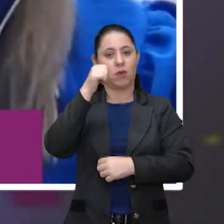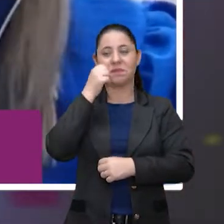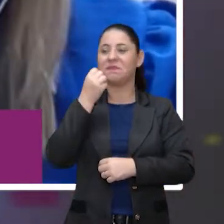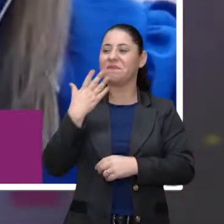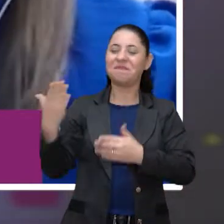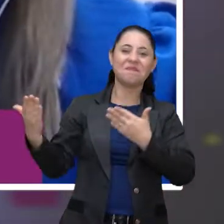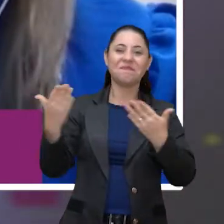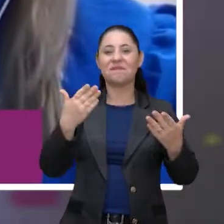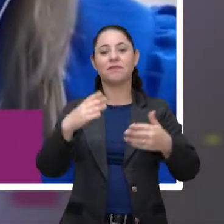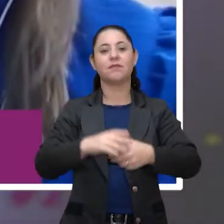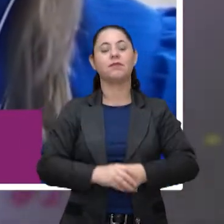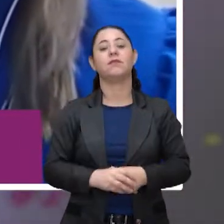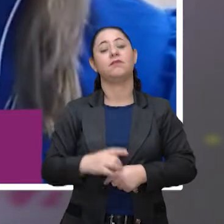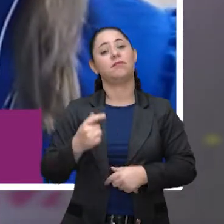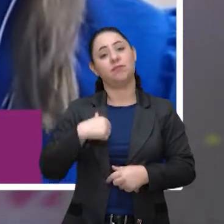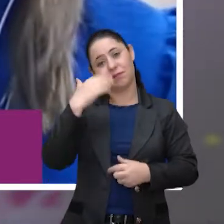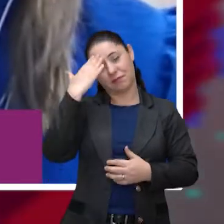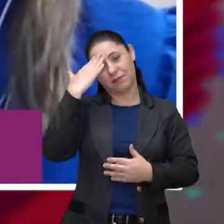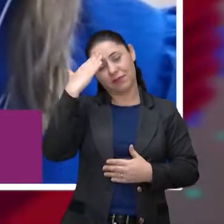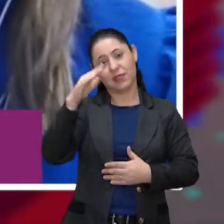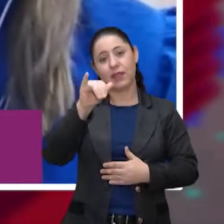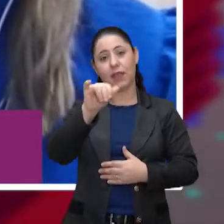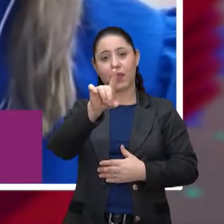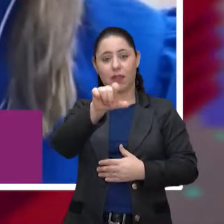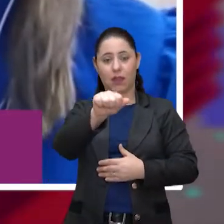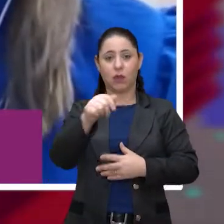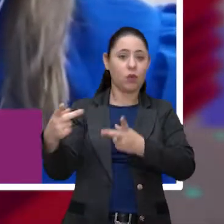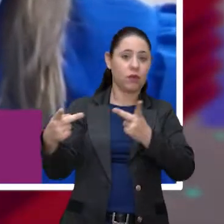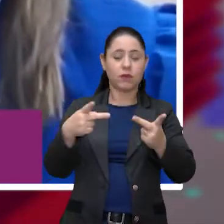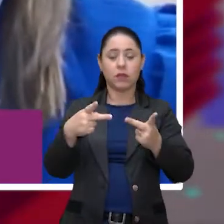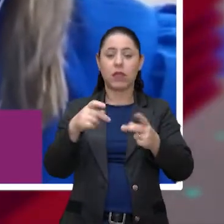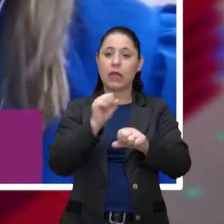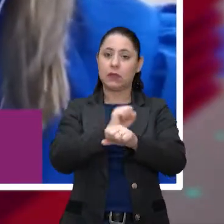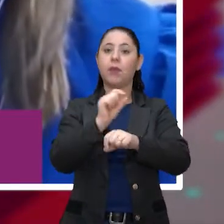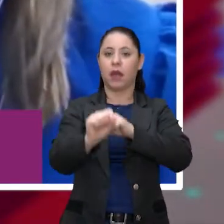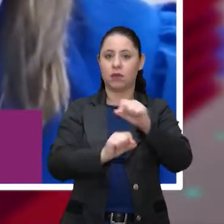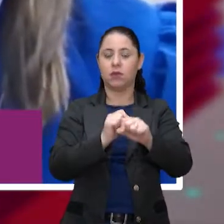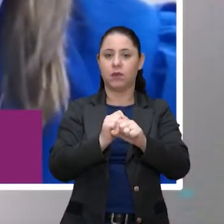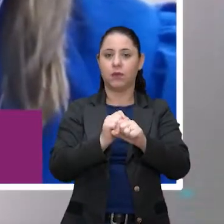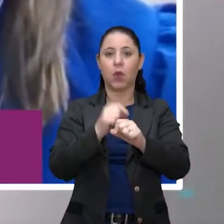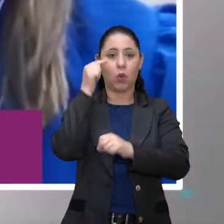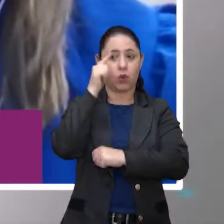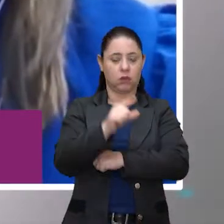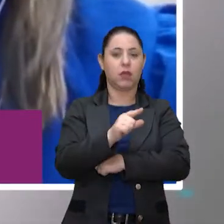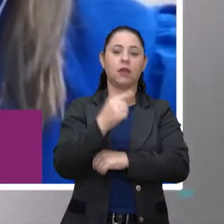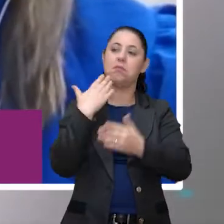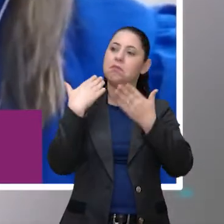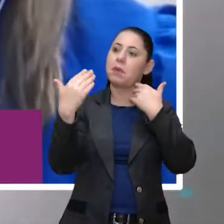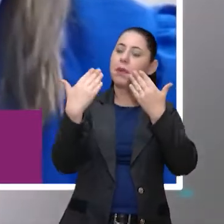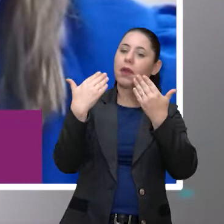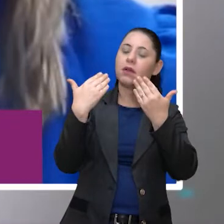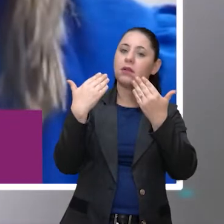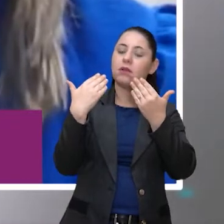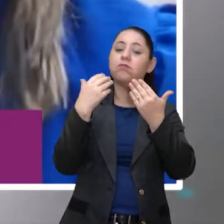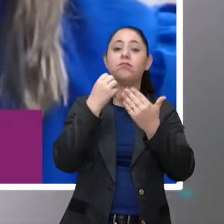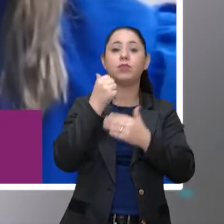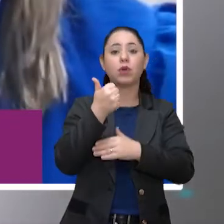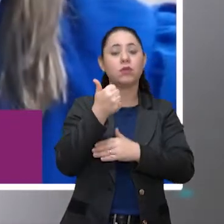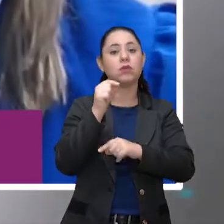mulher. Bem-vinda. Eu que agradeço, Ida, o convite e espero que a gente consiga transcorrer uma boa conversa,